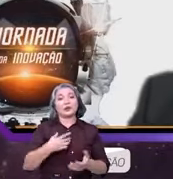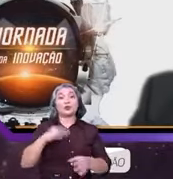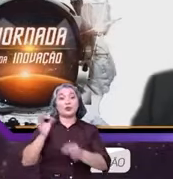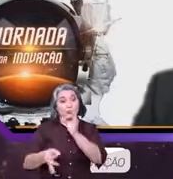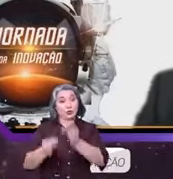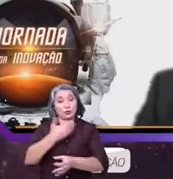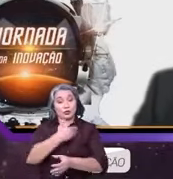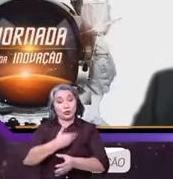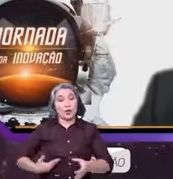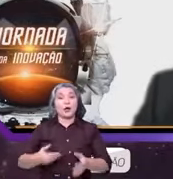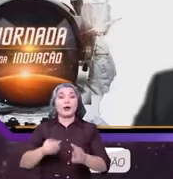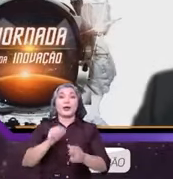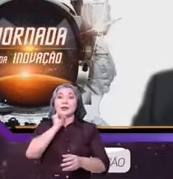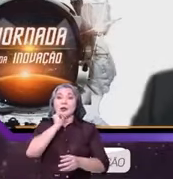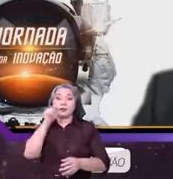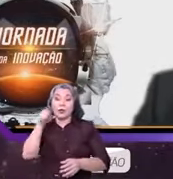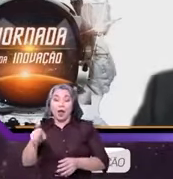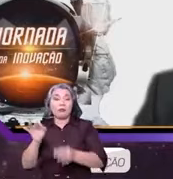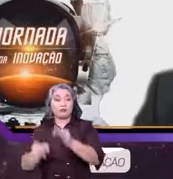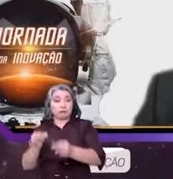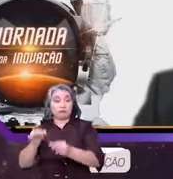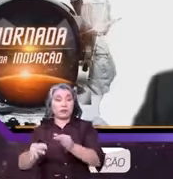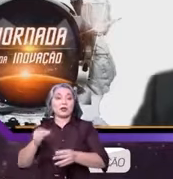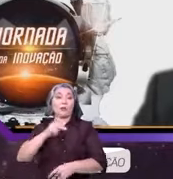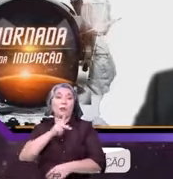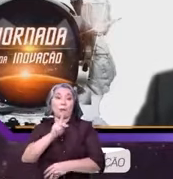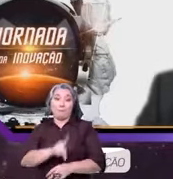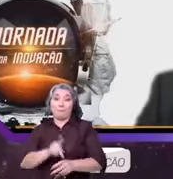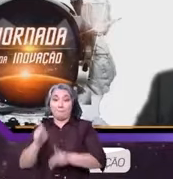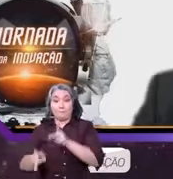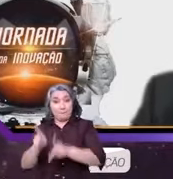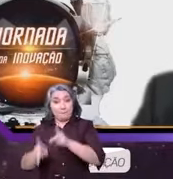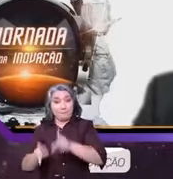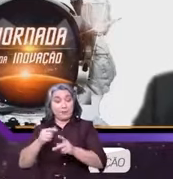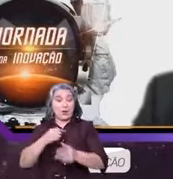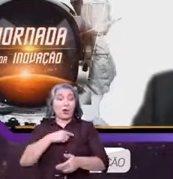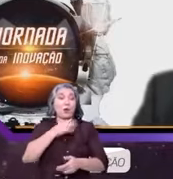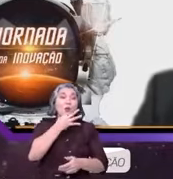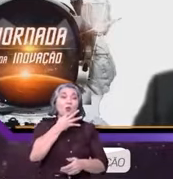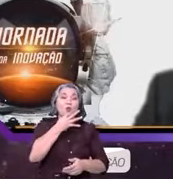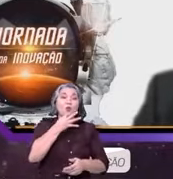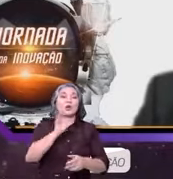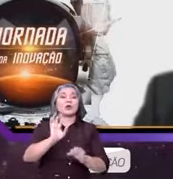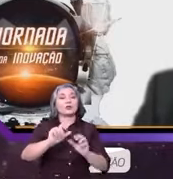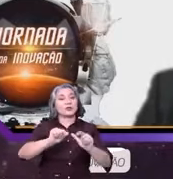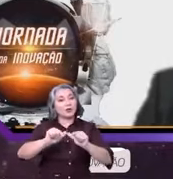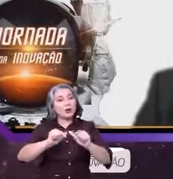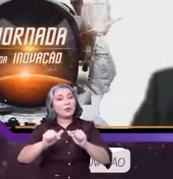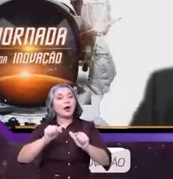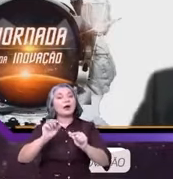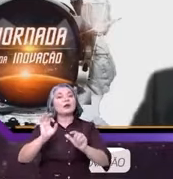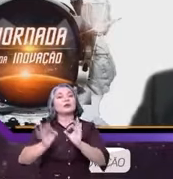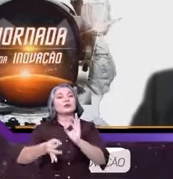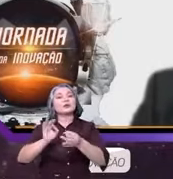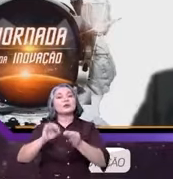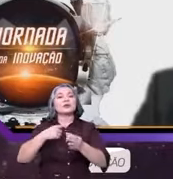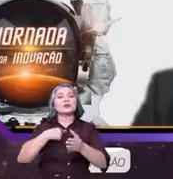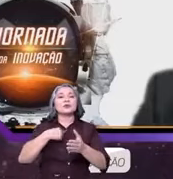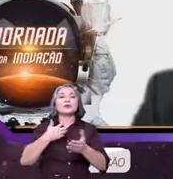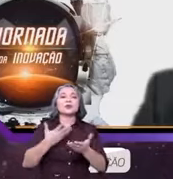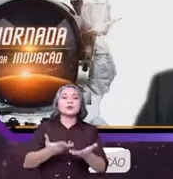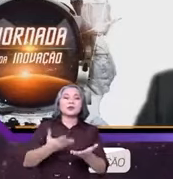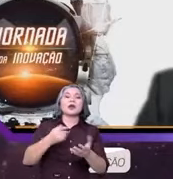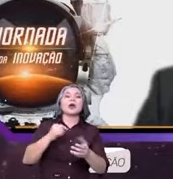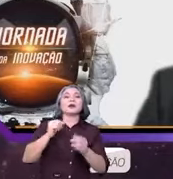vai ser um promotor, e eu conheço iniciativas dentro do Ministério Público e no judiciário, onde você tem um promotor, alguém que